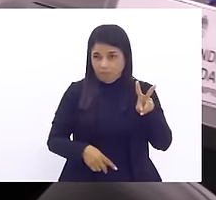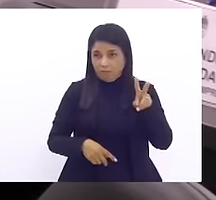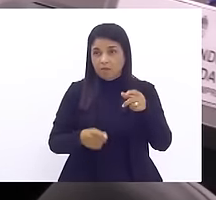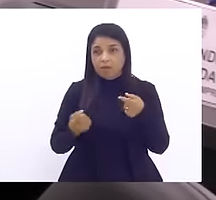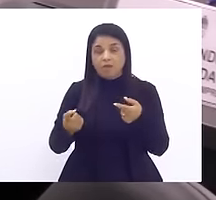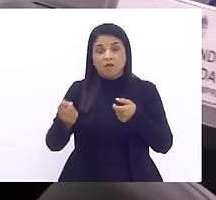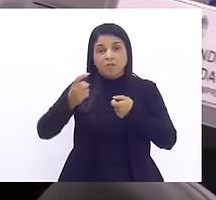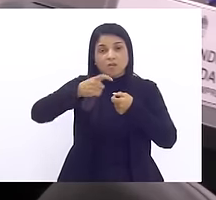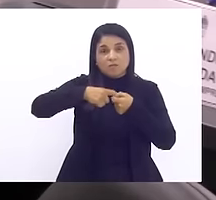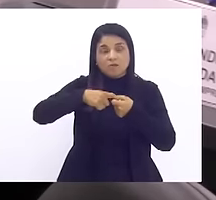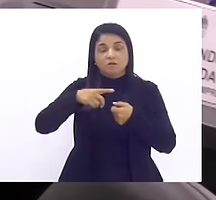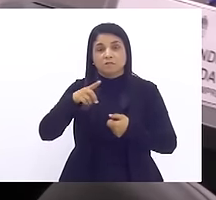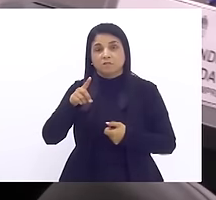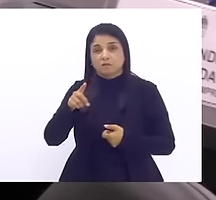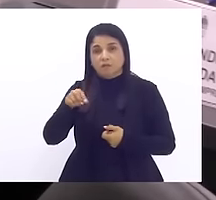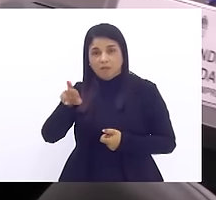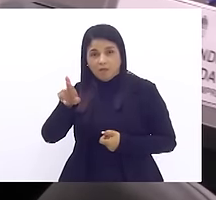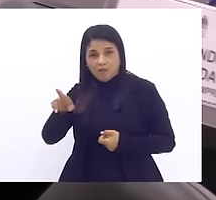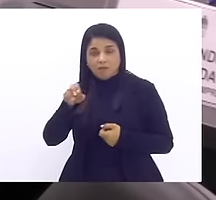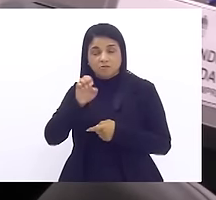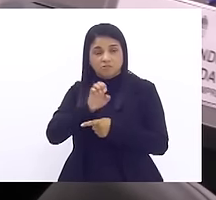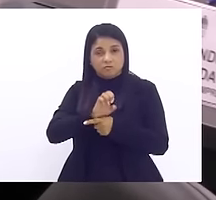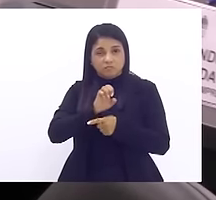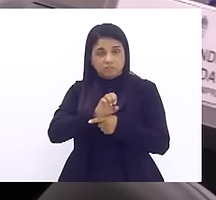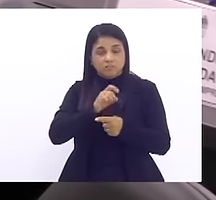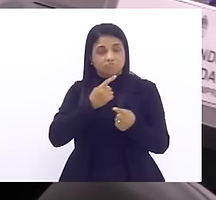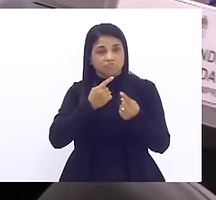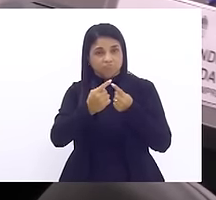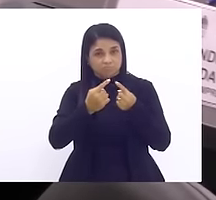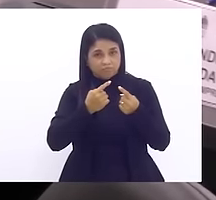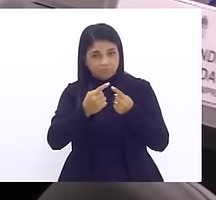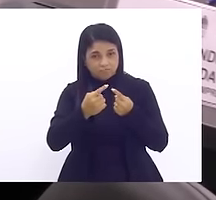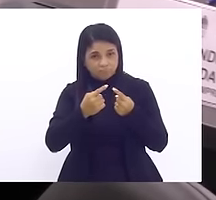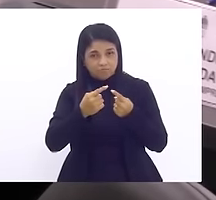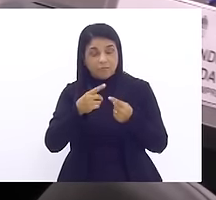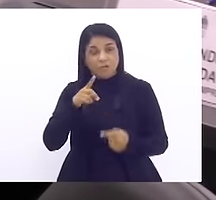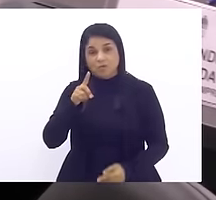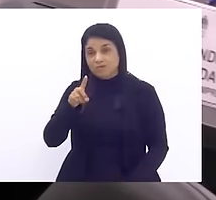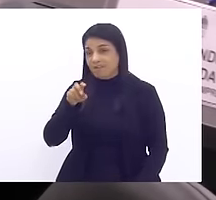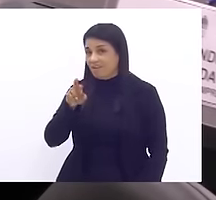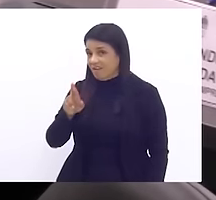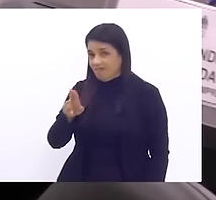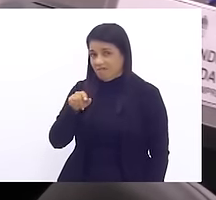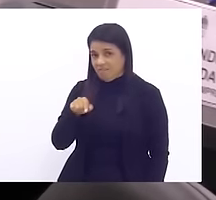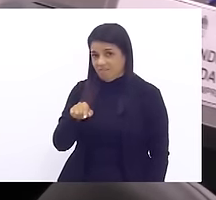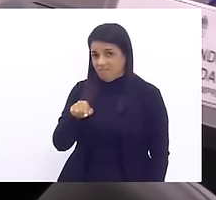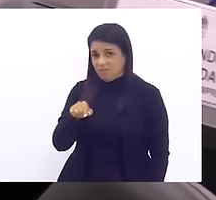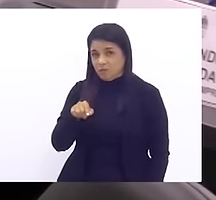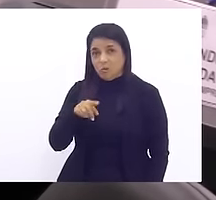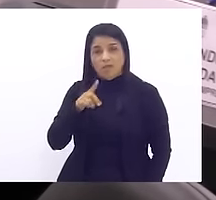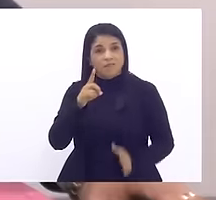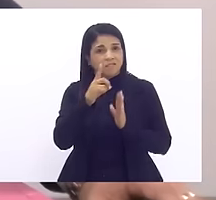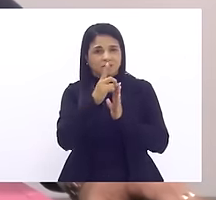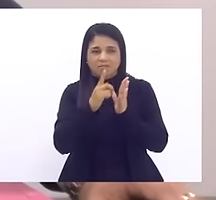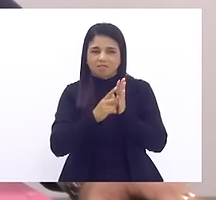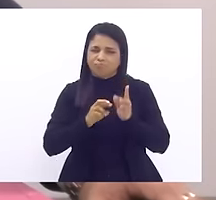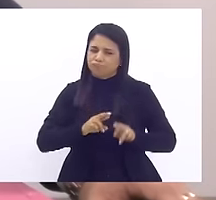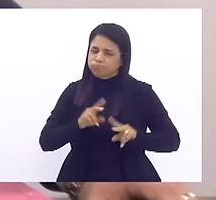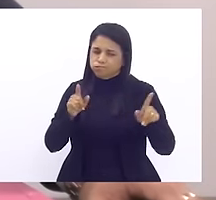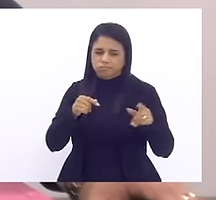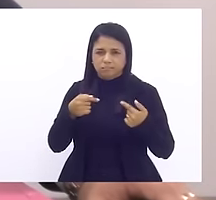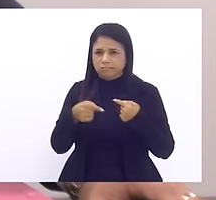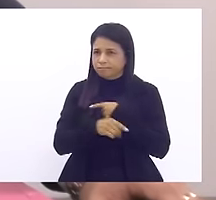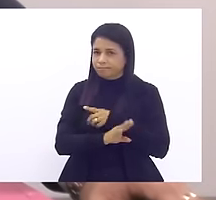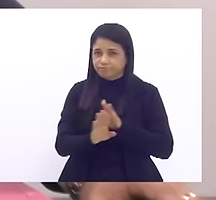como é Rodovia Estadual é o Departamento Estadual de Estados e rodagem é o Dr não é não é não é Detran eu tenho denúncia também